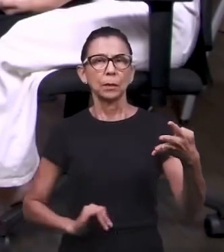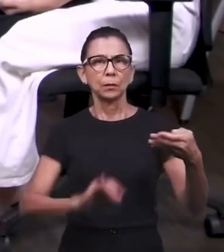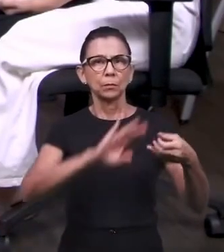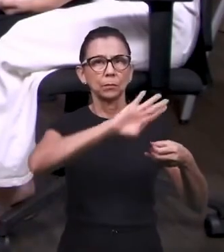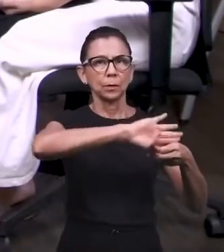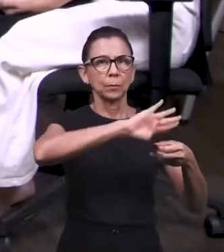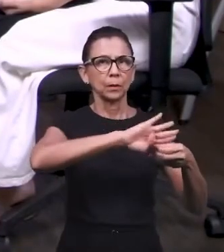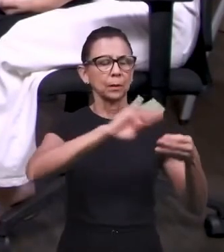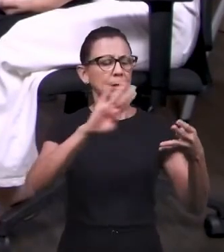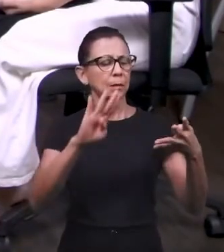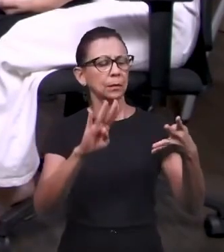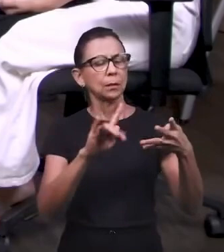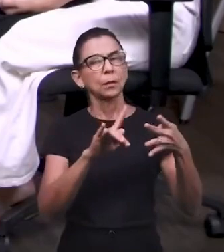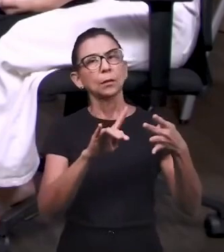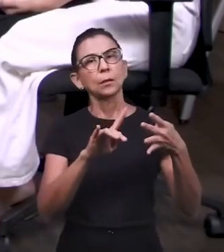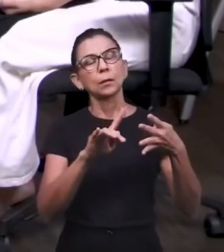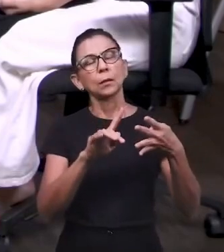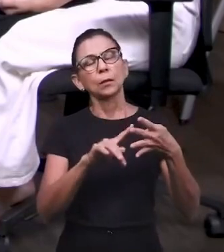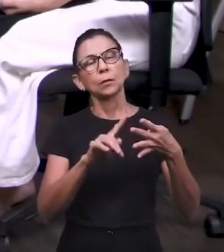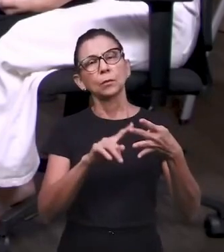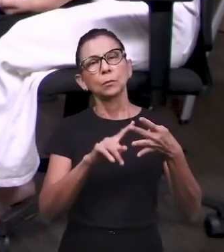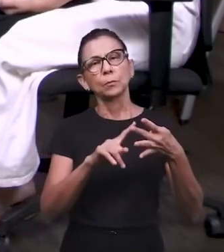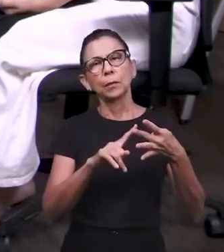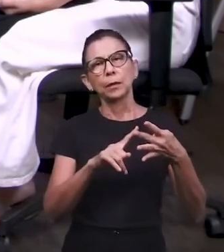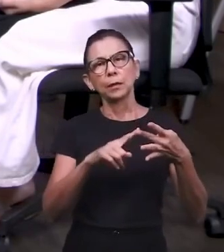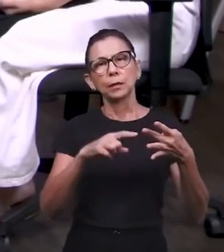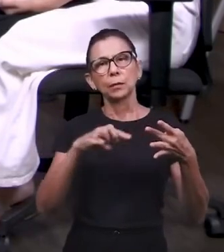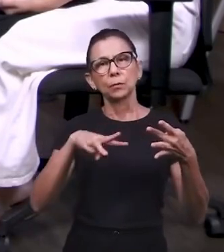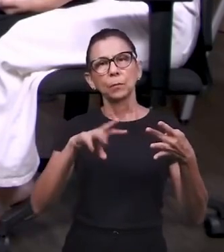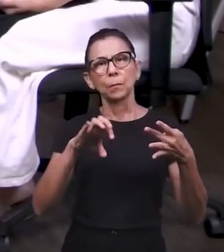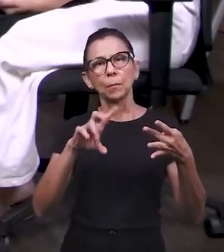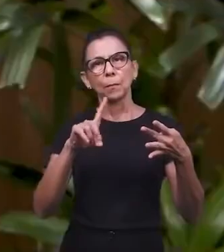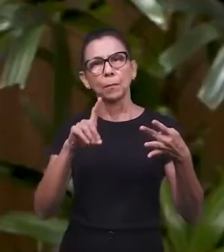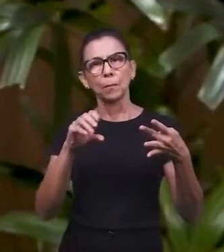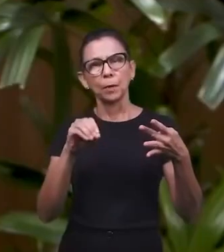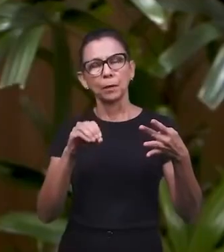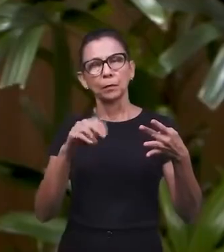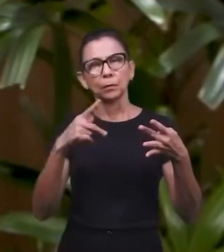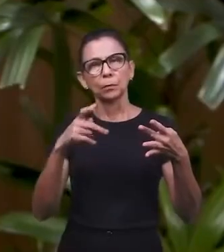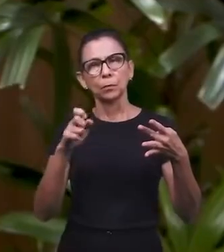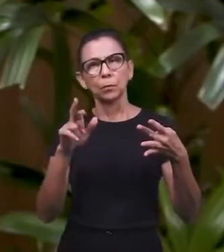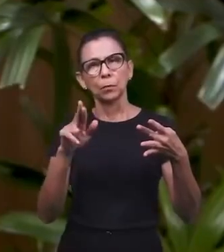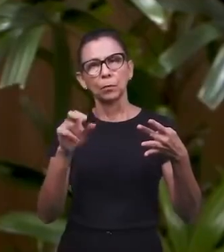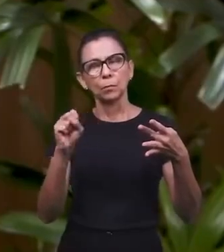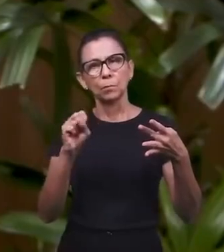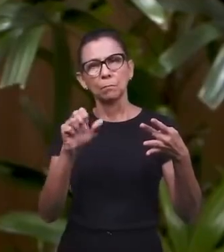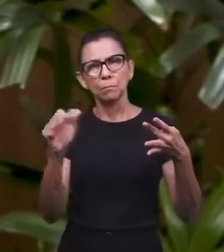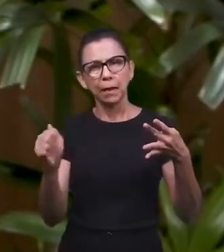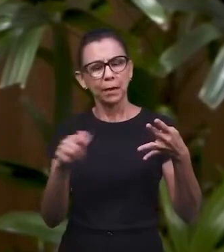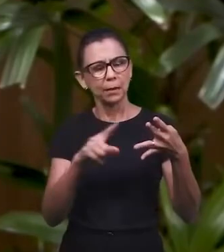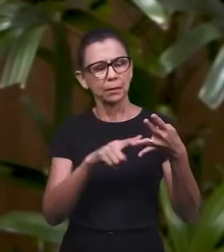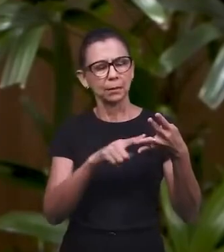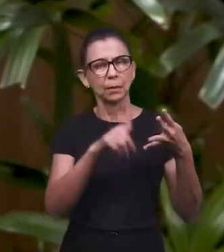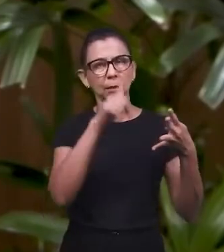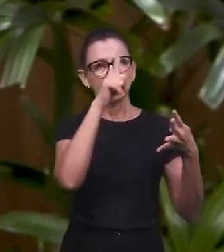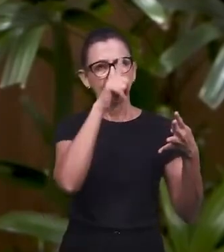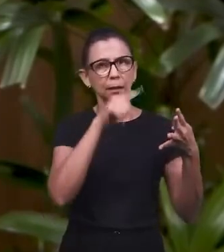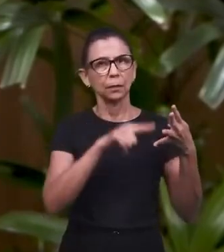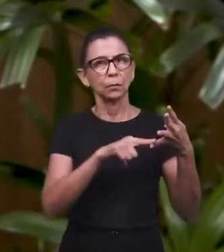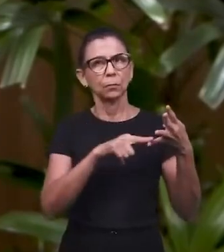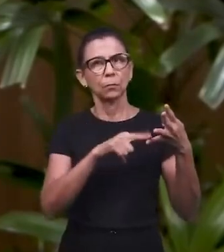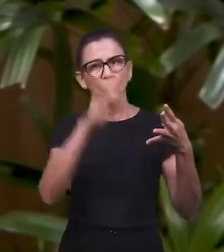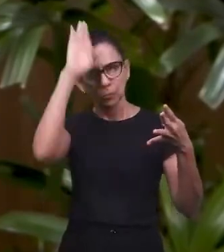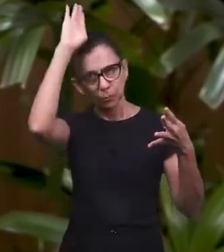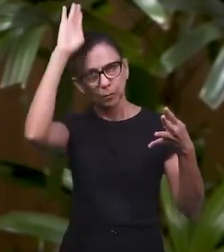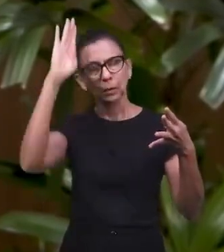persa o império grego e depois o império romano então mostrando ali que